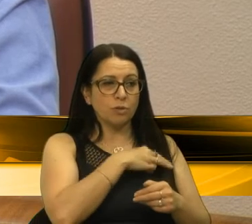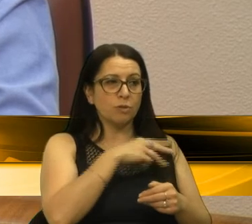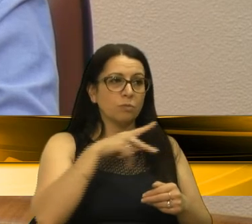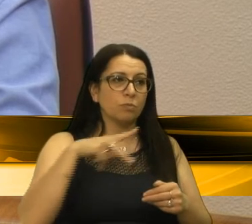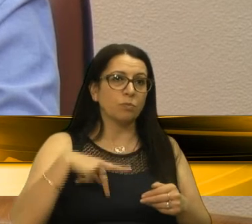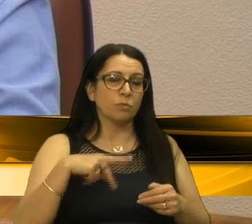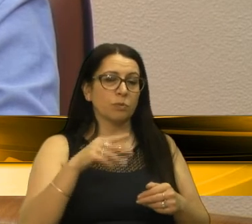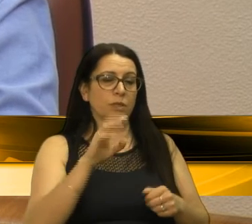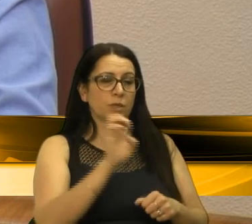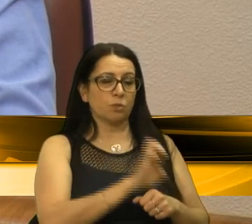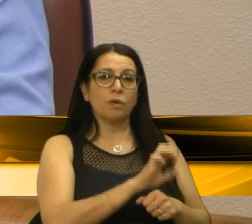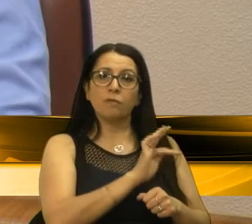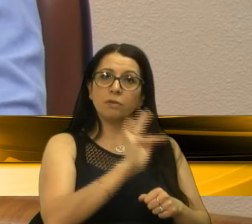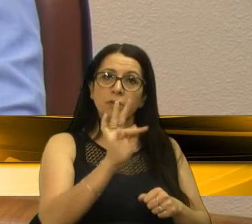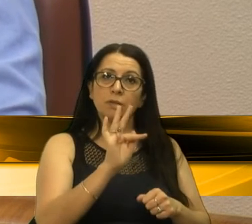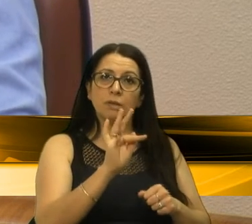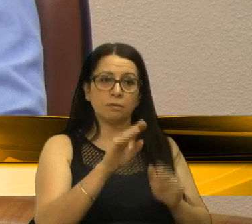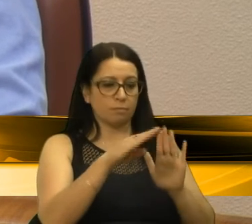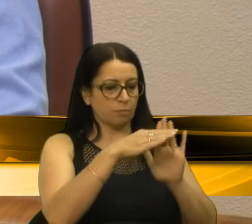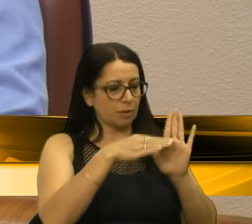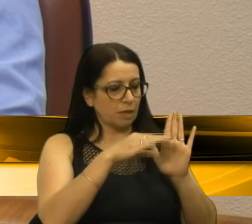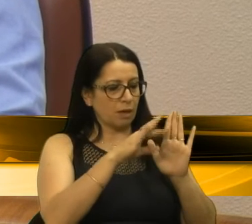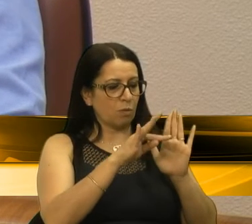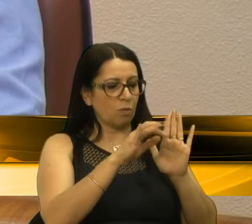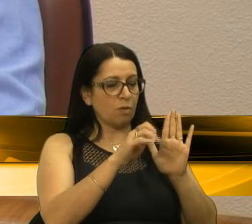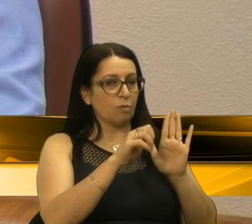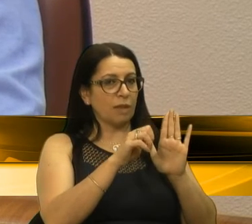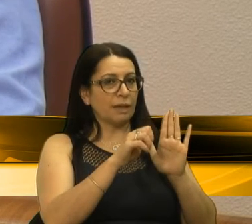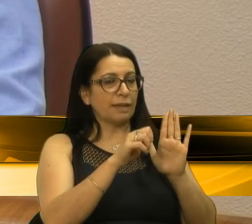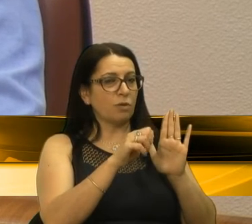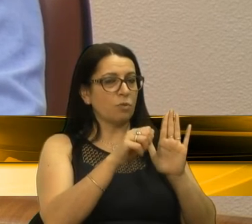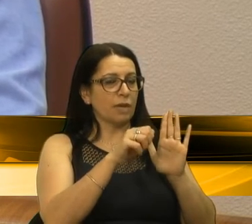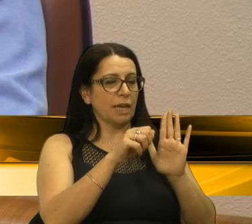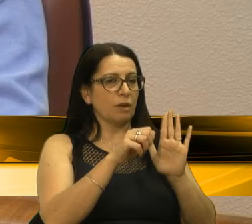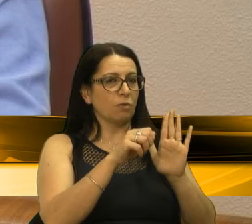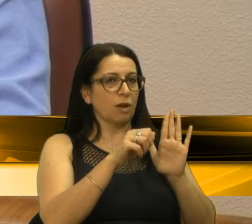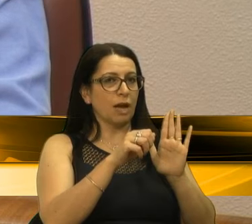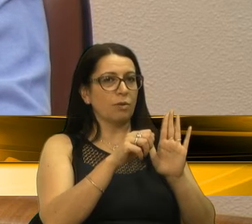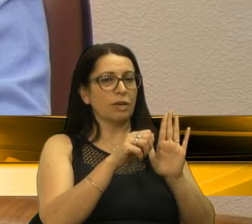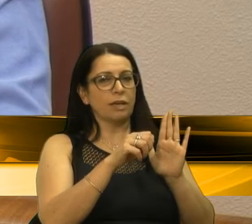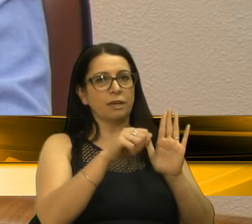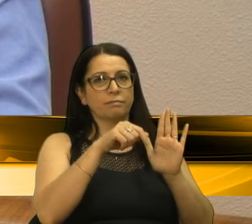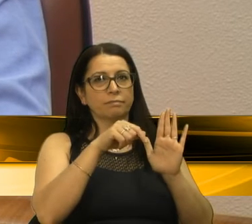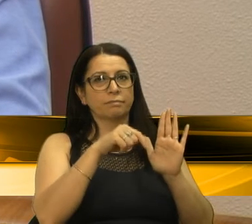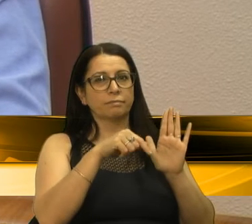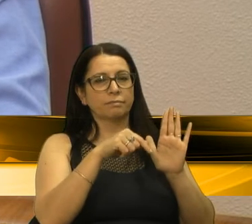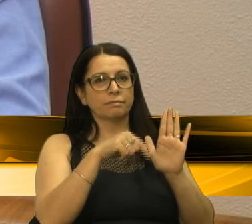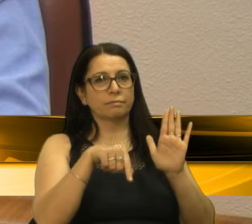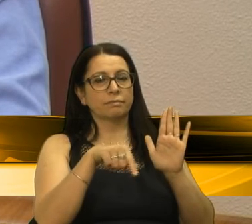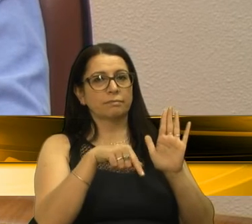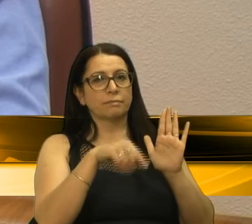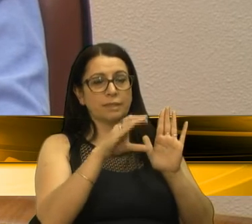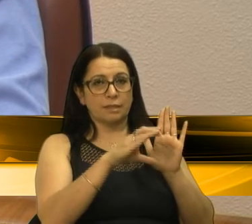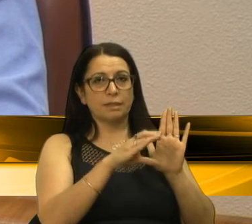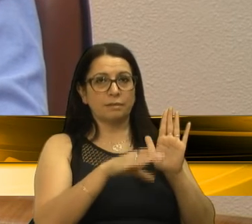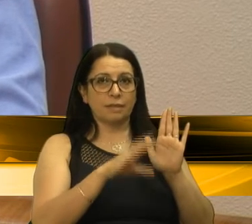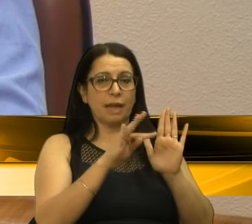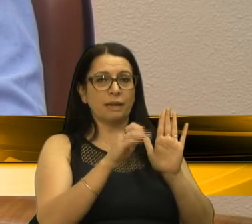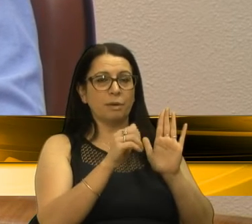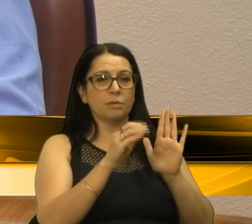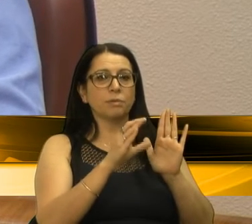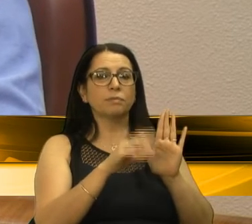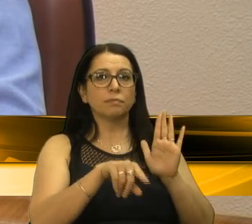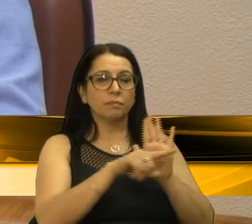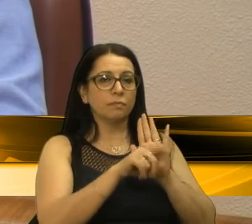e Federal, que era a cláusula do TAC, que dizia o seguinte: tem que ser comunicado a todos os servidores. Fizemos a assembleia e